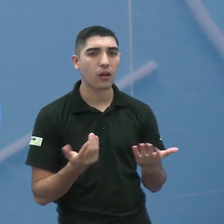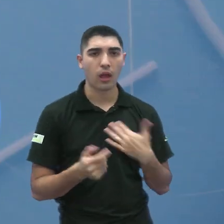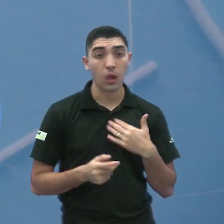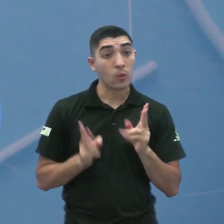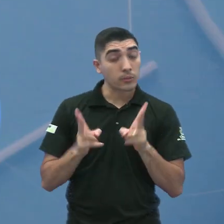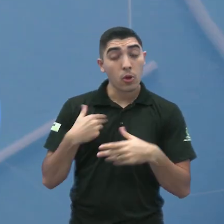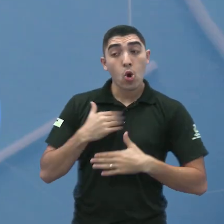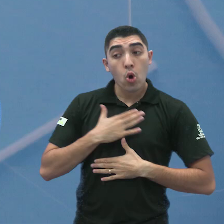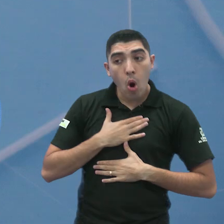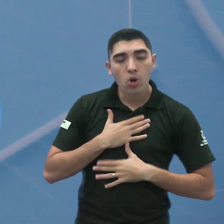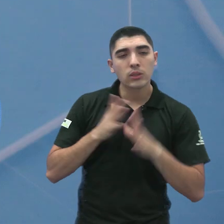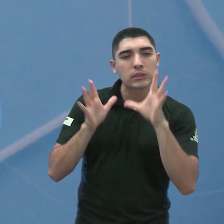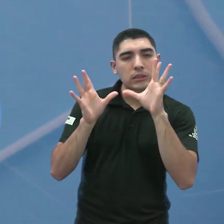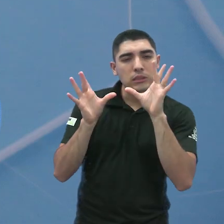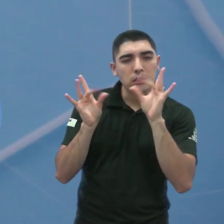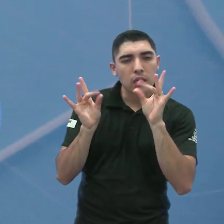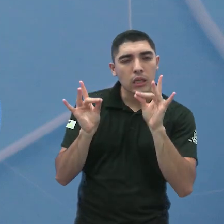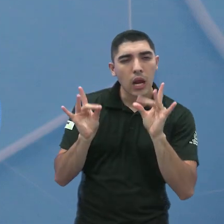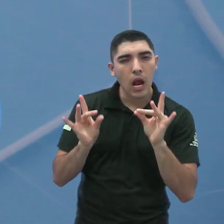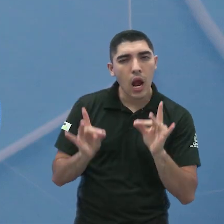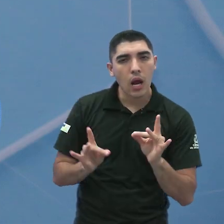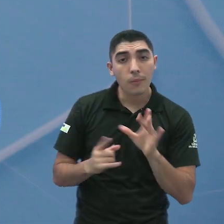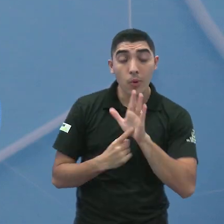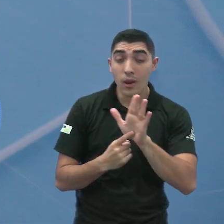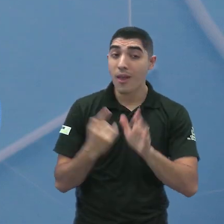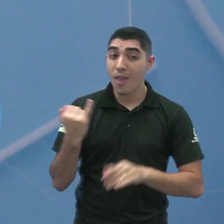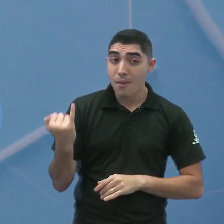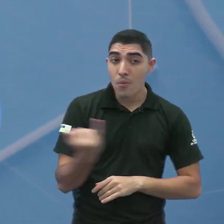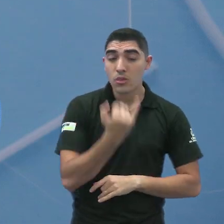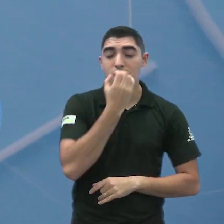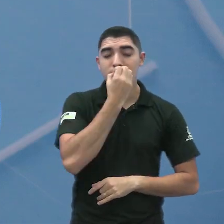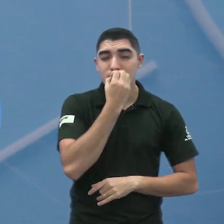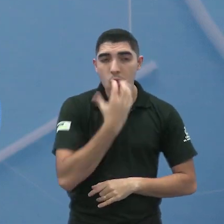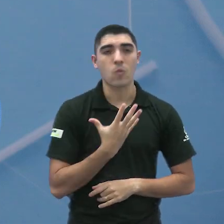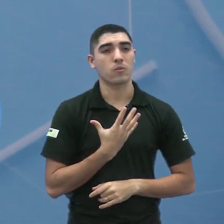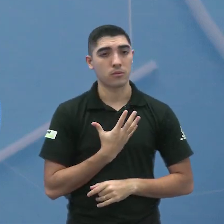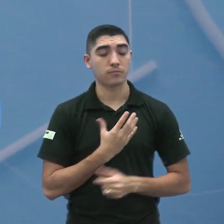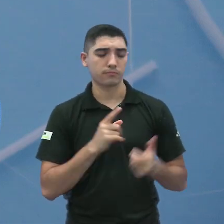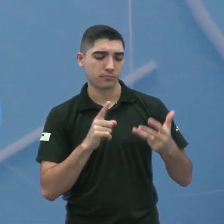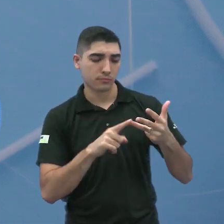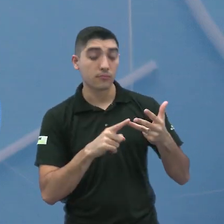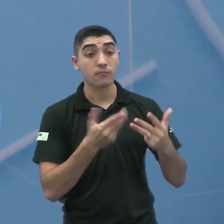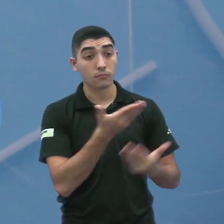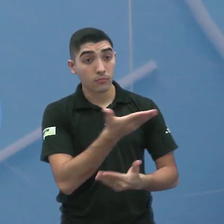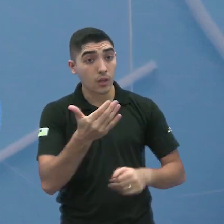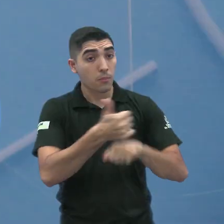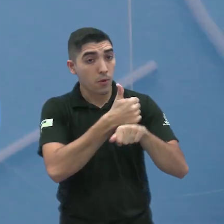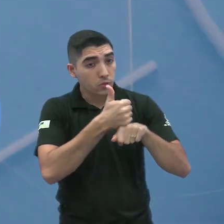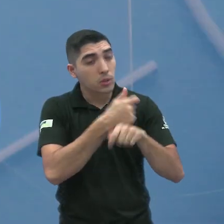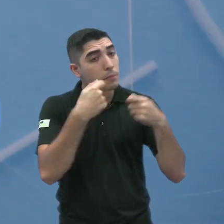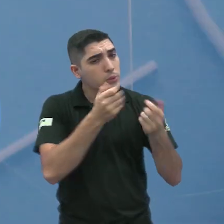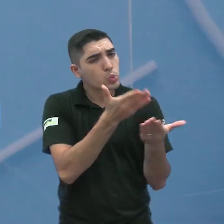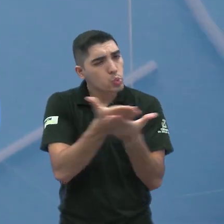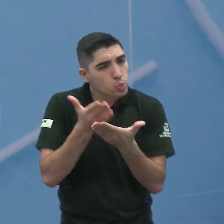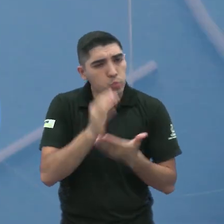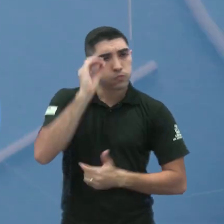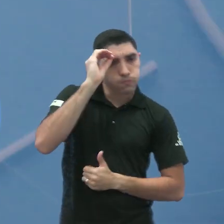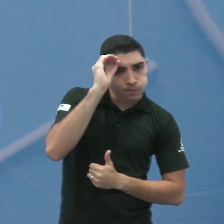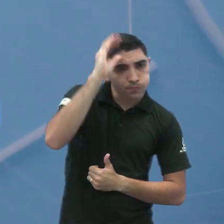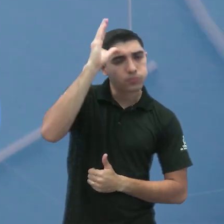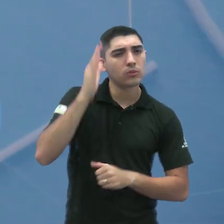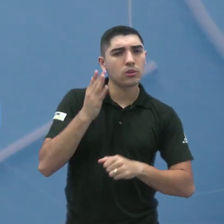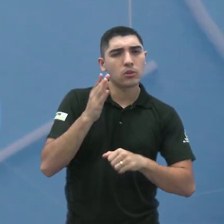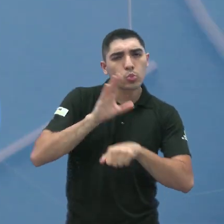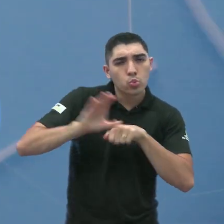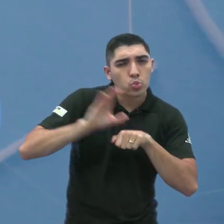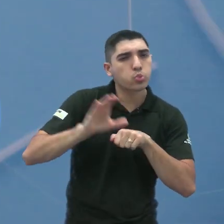bastante detalhista, bastante minucioso. Isso é importante, é essencial. E aos profissionais também buscar conhecimento, buscar informação,